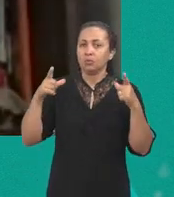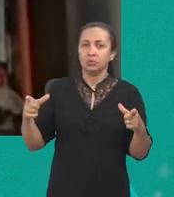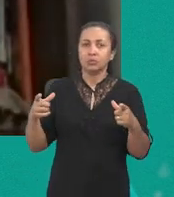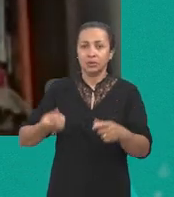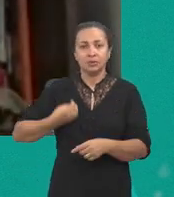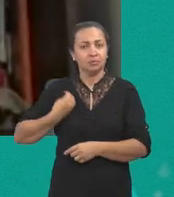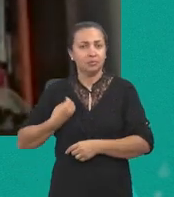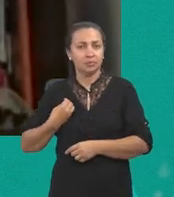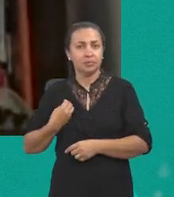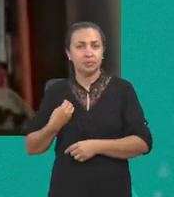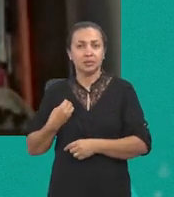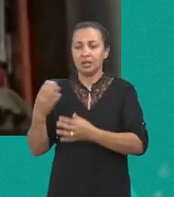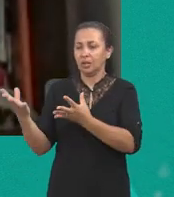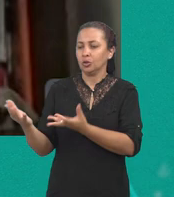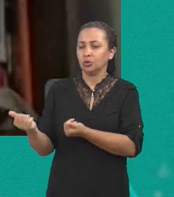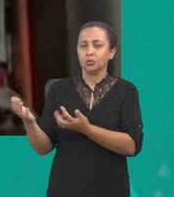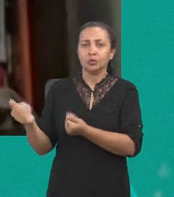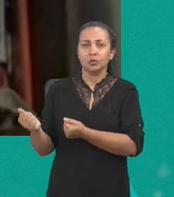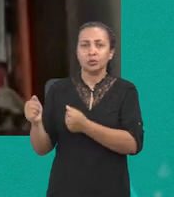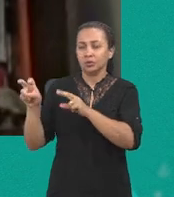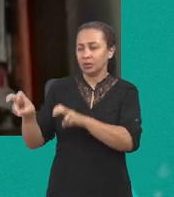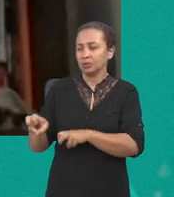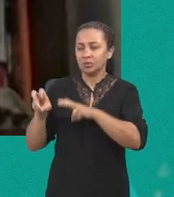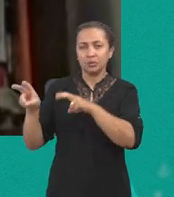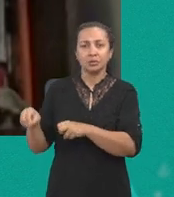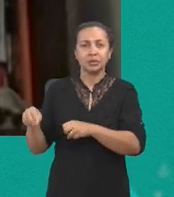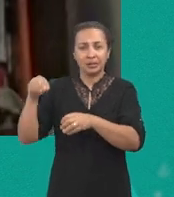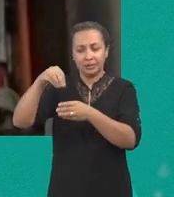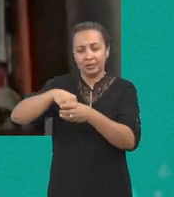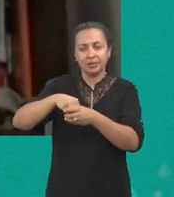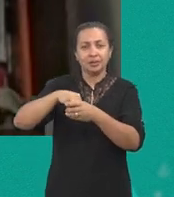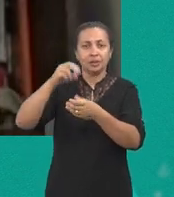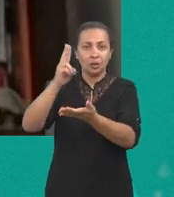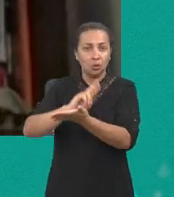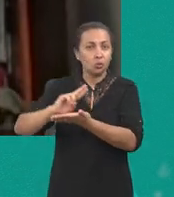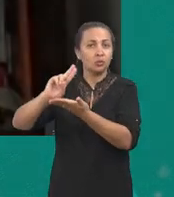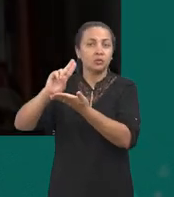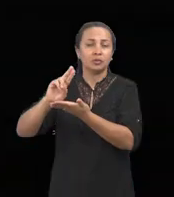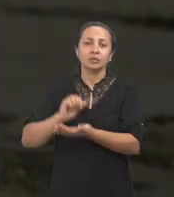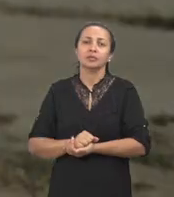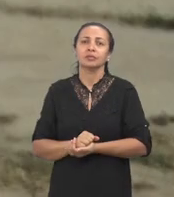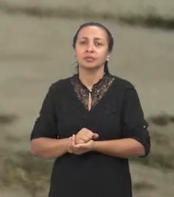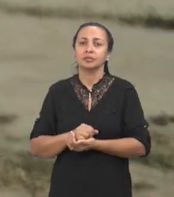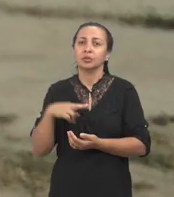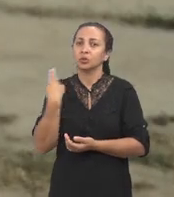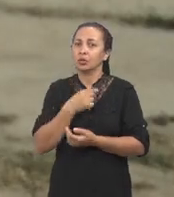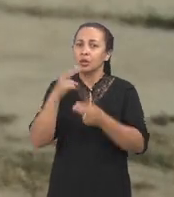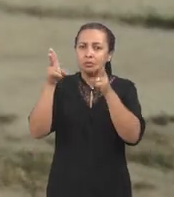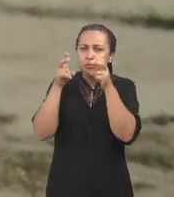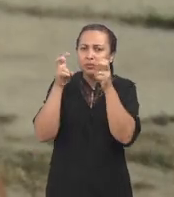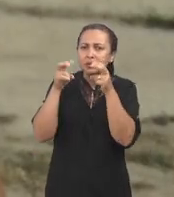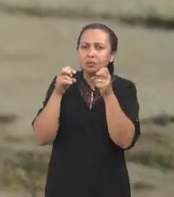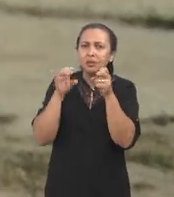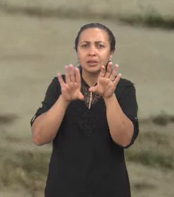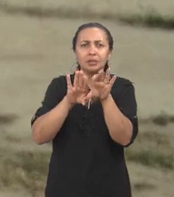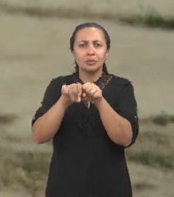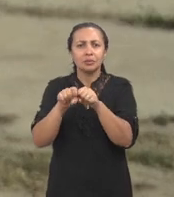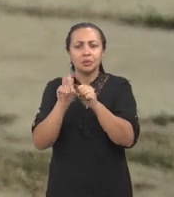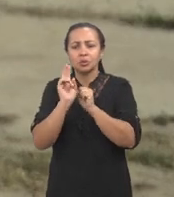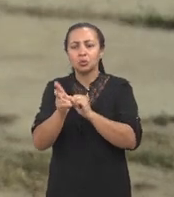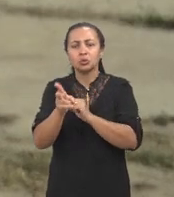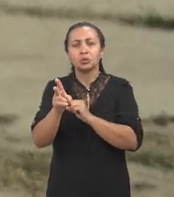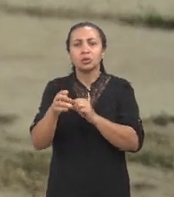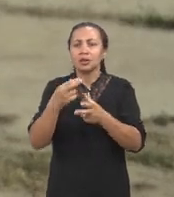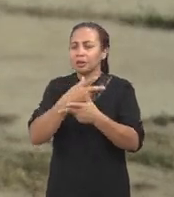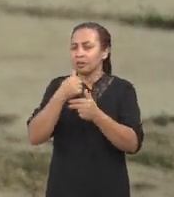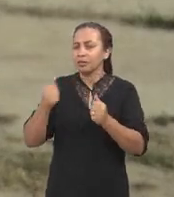uma ampliação da presença da Juventude camponesa dentro das Universidades então a gente percebe que tanto na formação